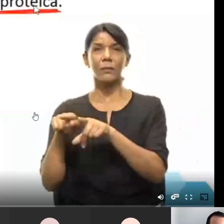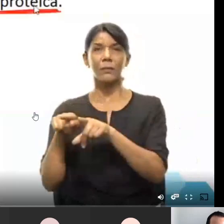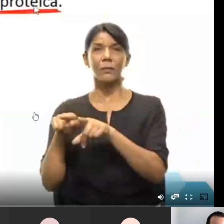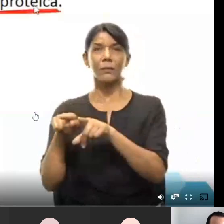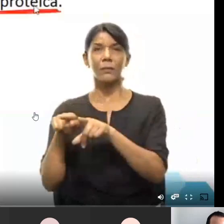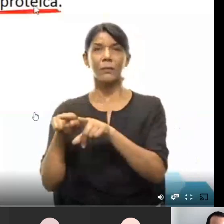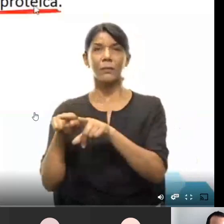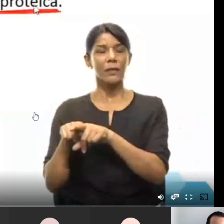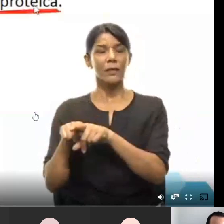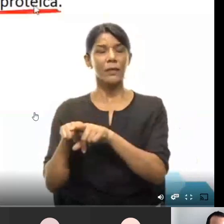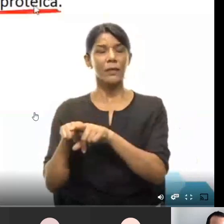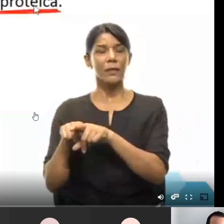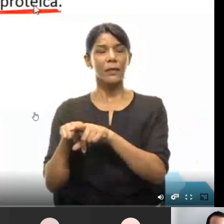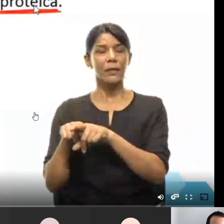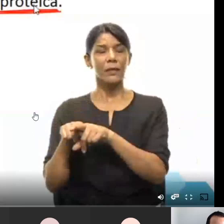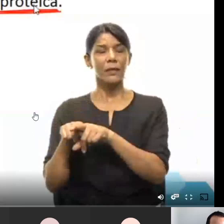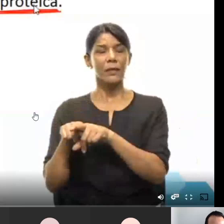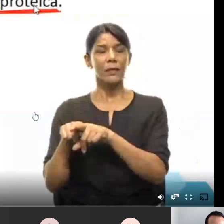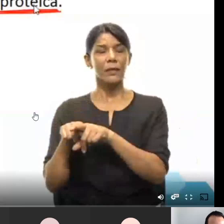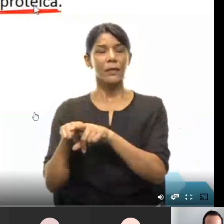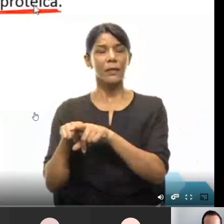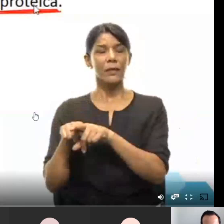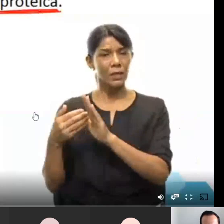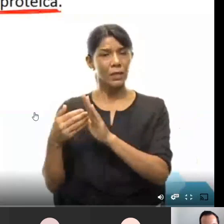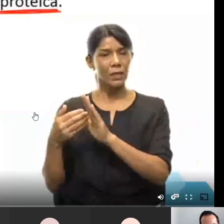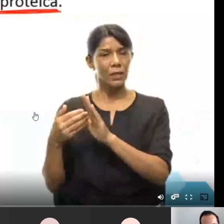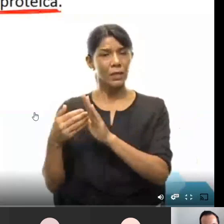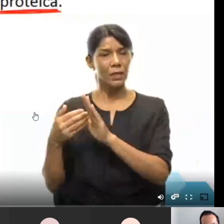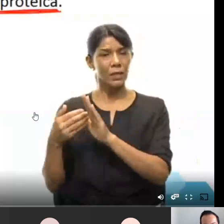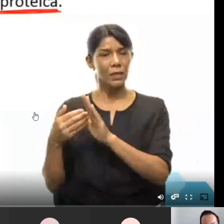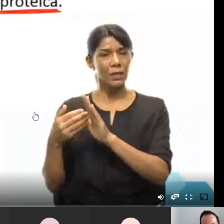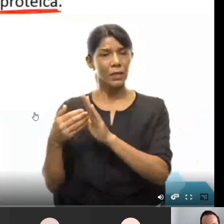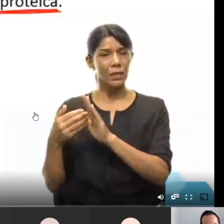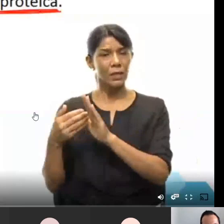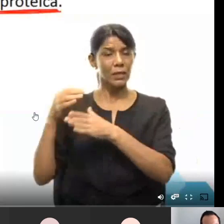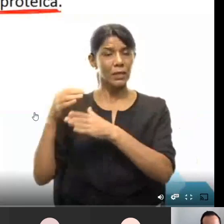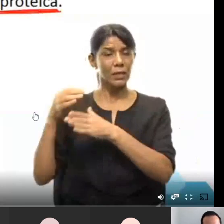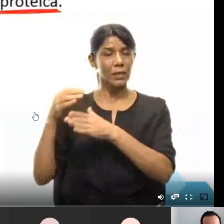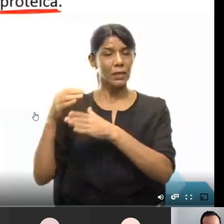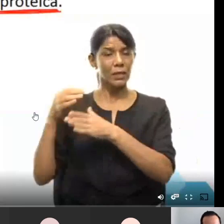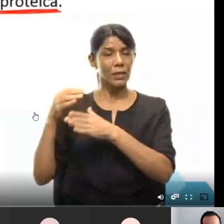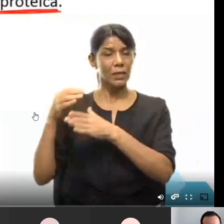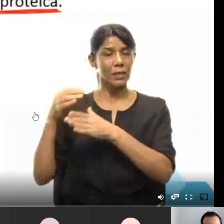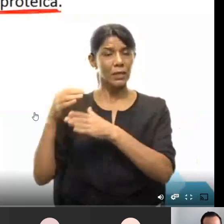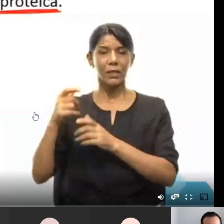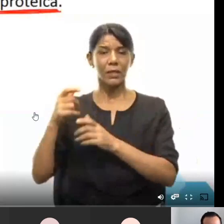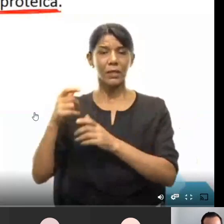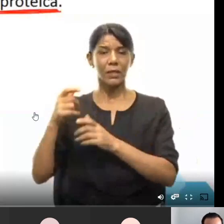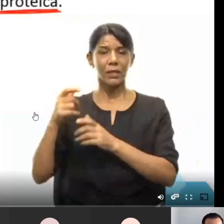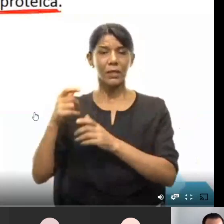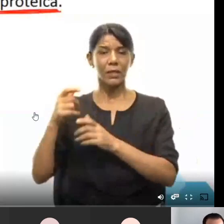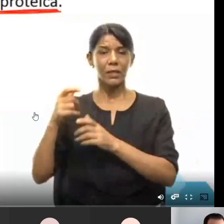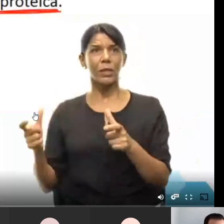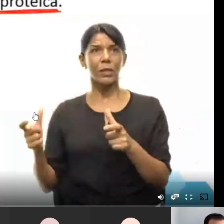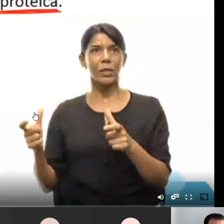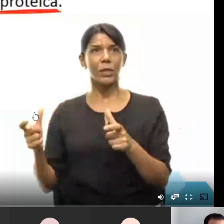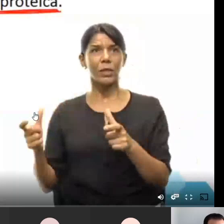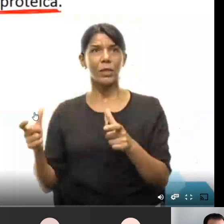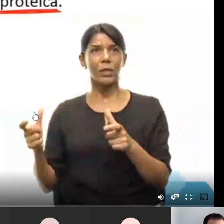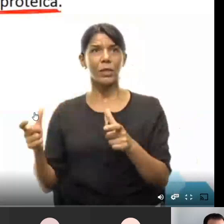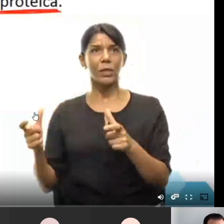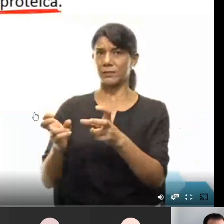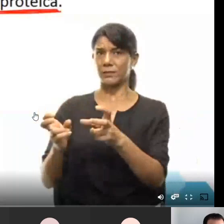inativação proteica das células tumorais e, com isso, impede-se a progressão do câncer,